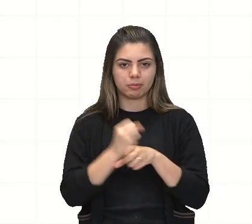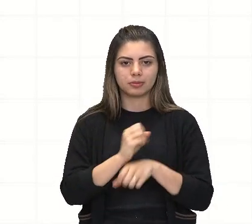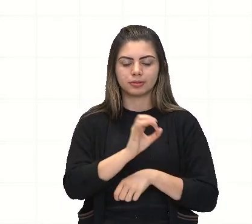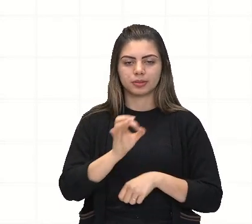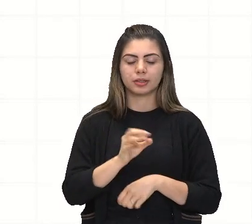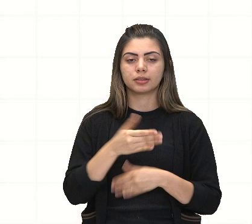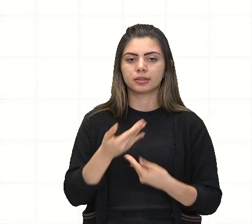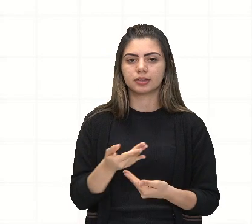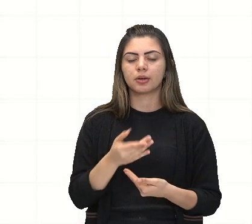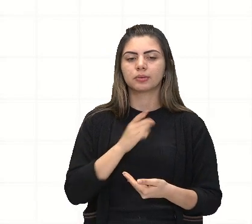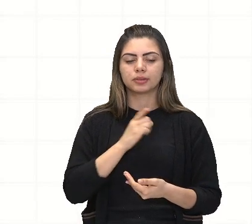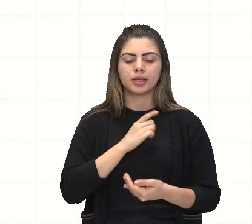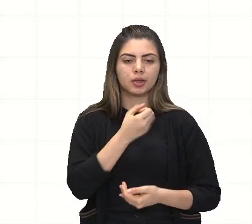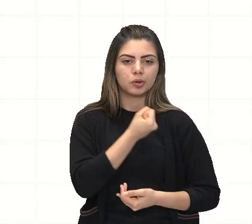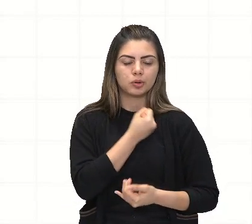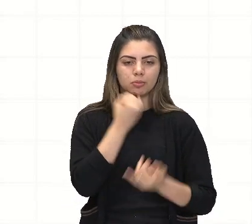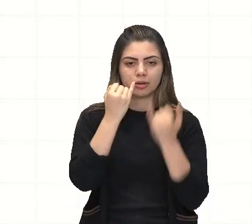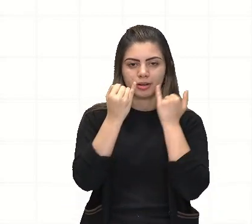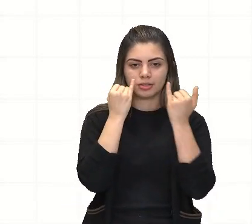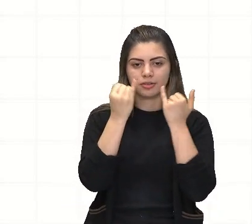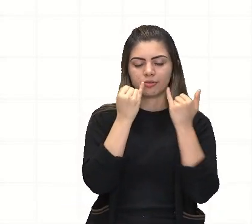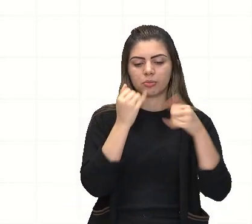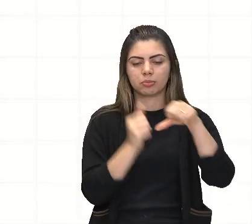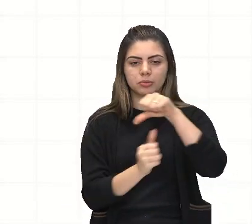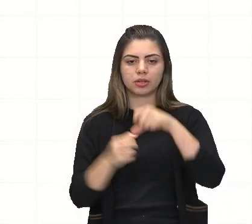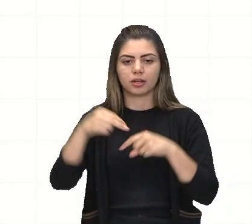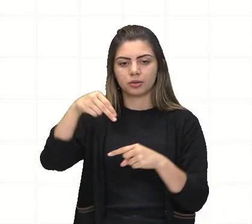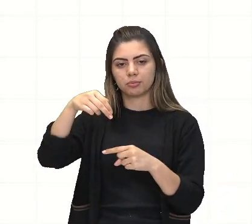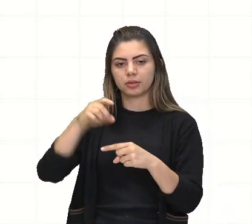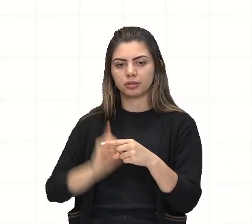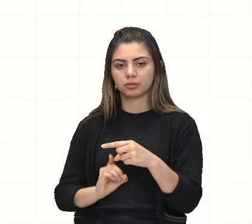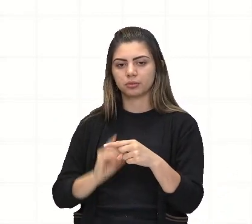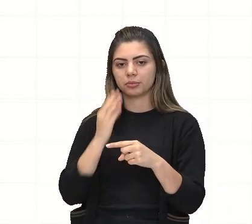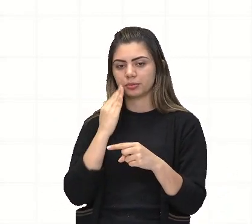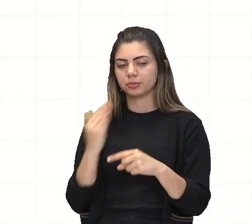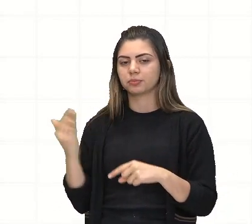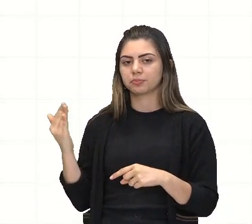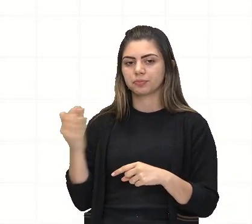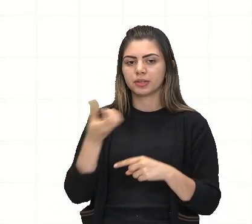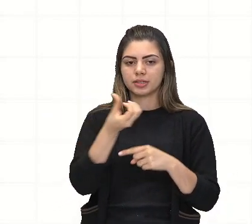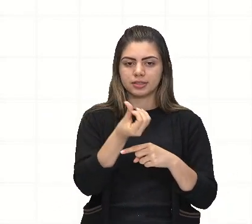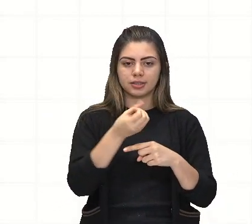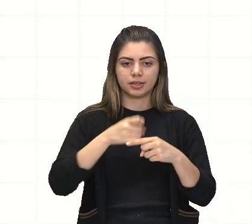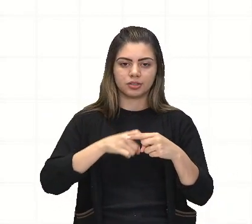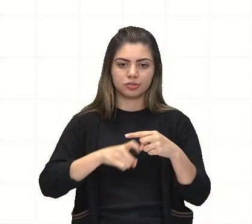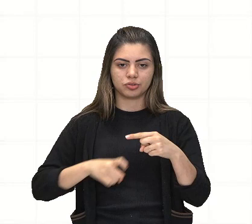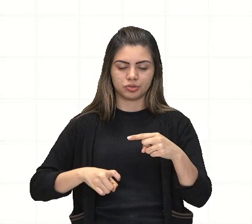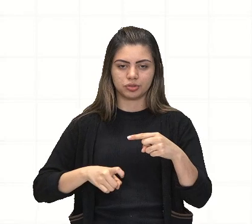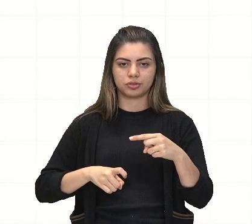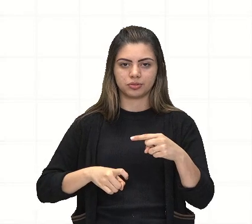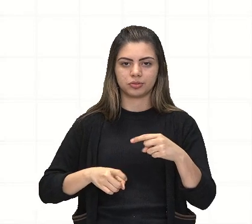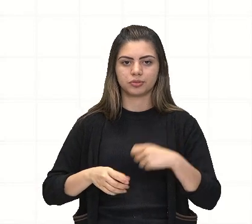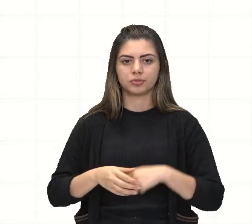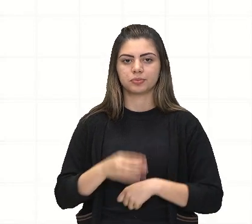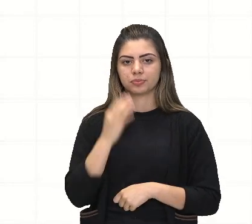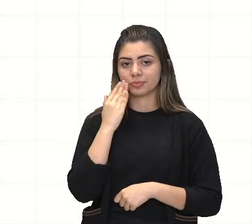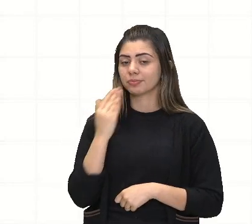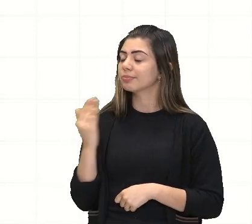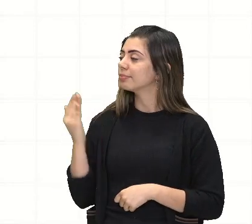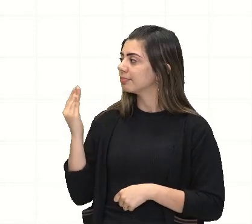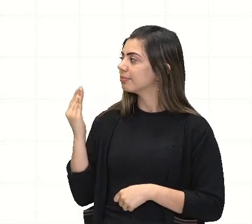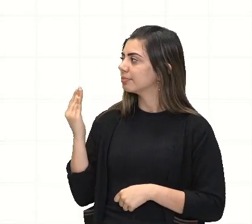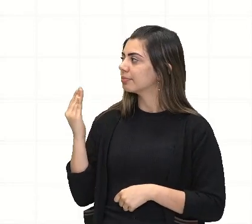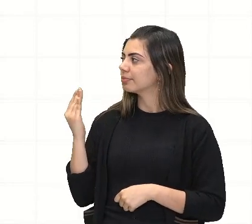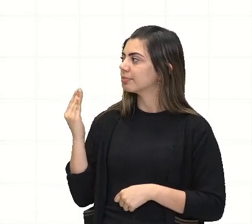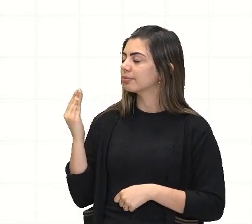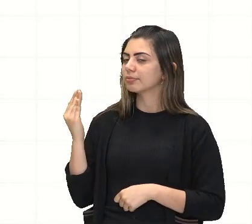grandezas, reescrevendo em forma de razão, olha, 6 está para X, saindo exatamente daqui, olha,